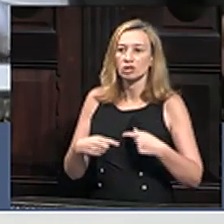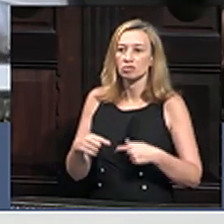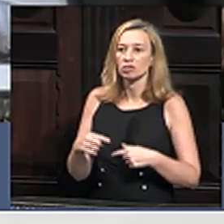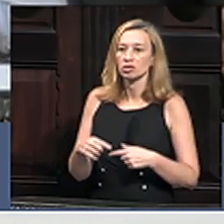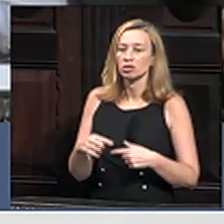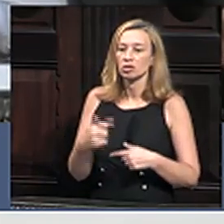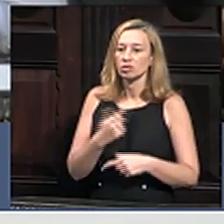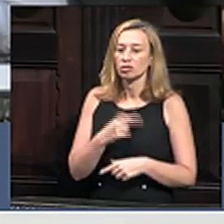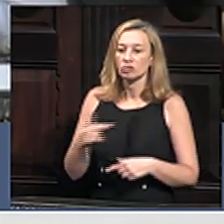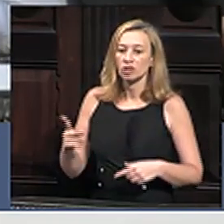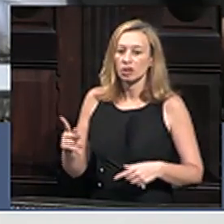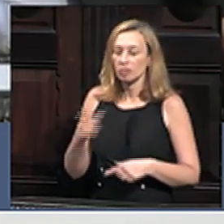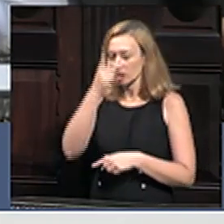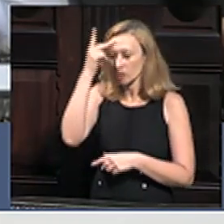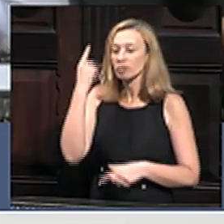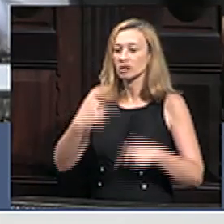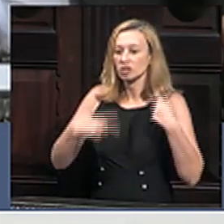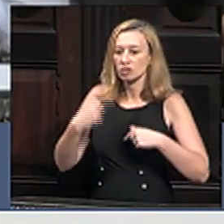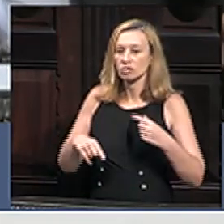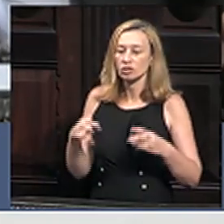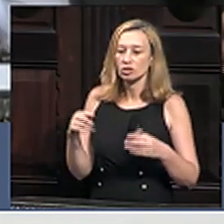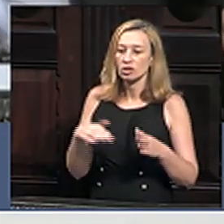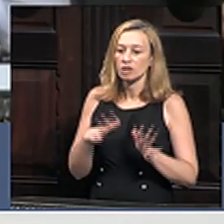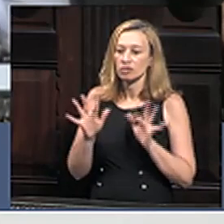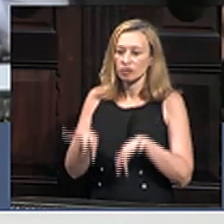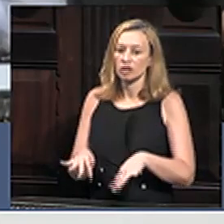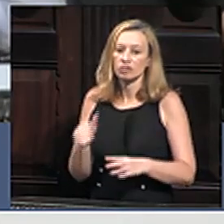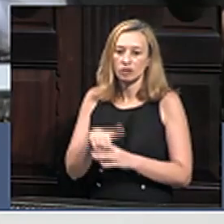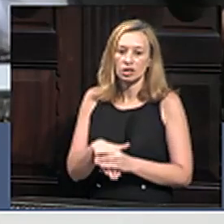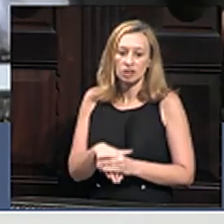quem queira discutir, encerrada a votação,